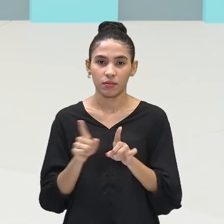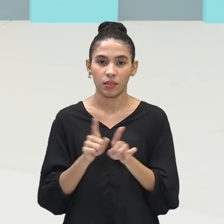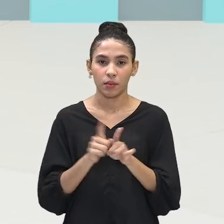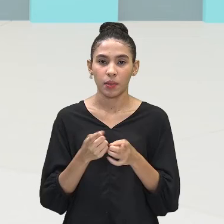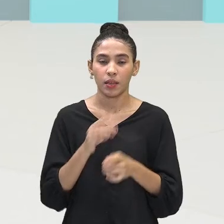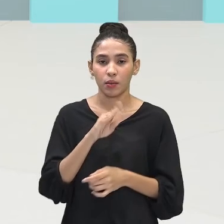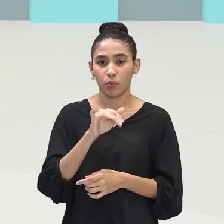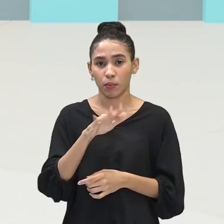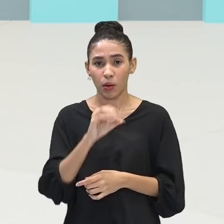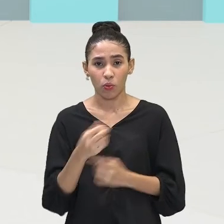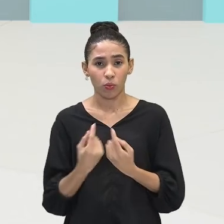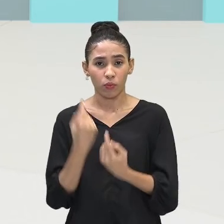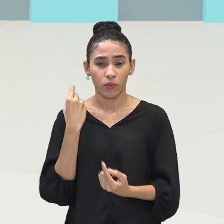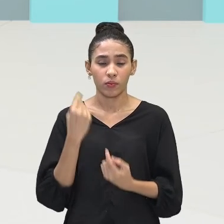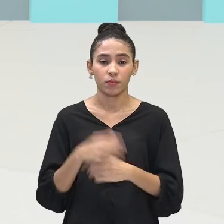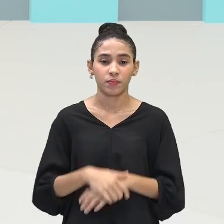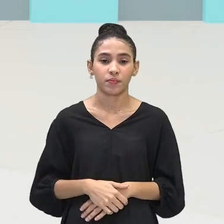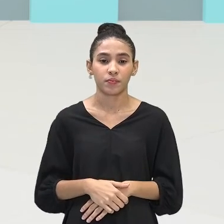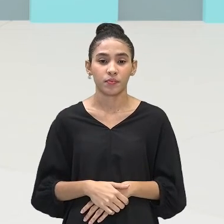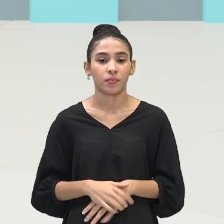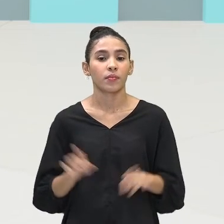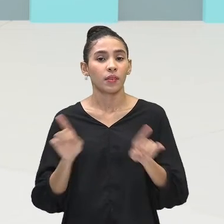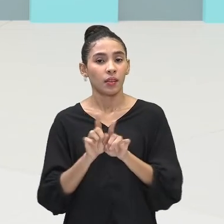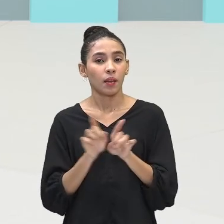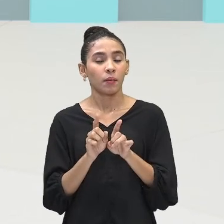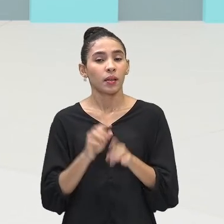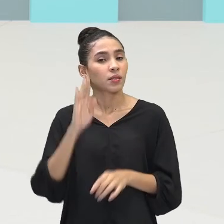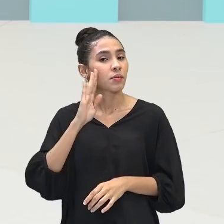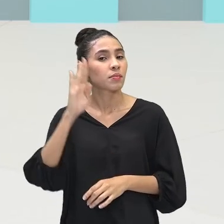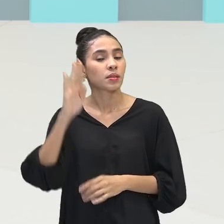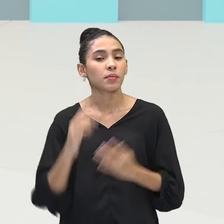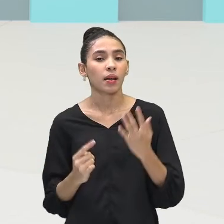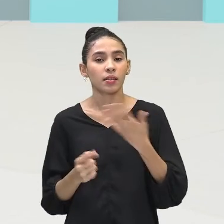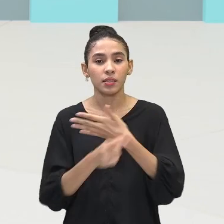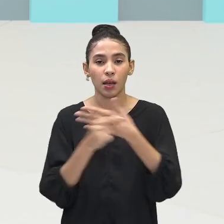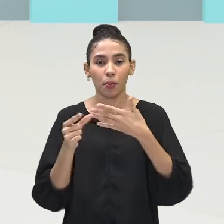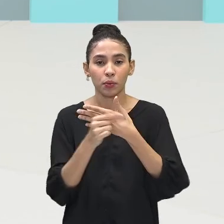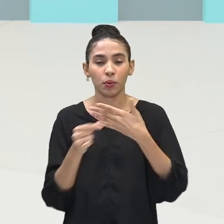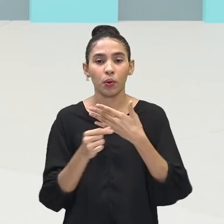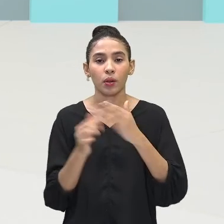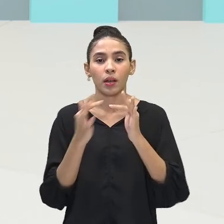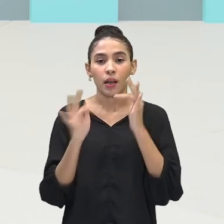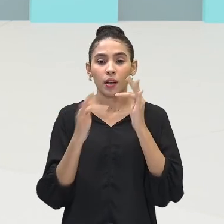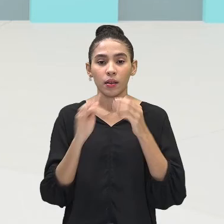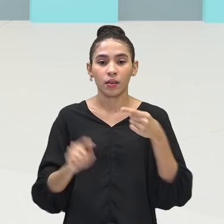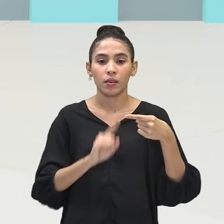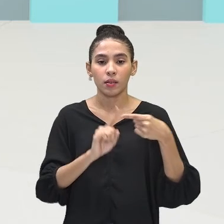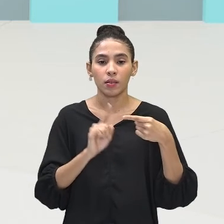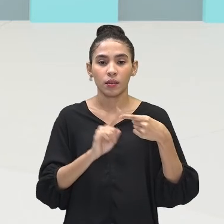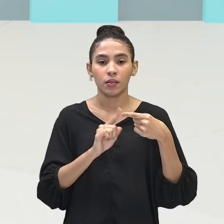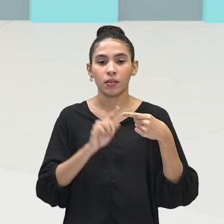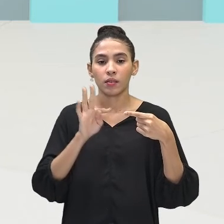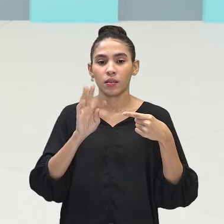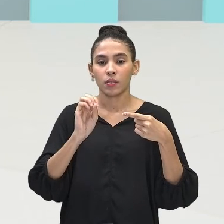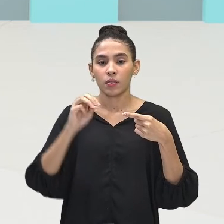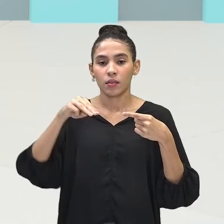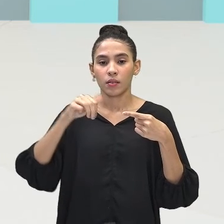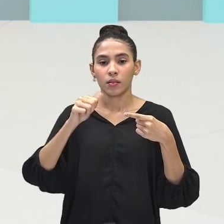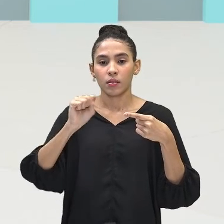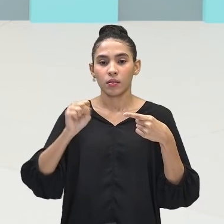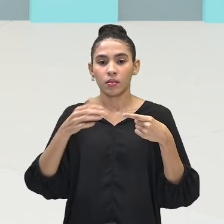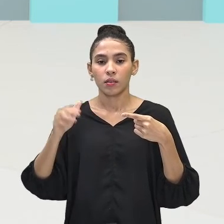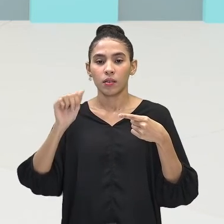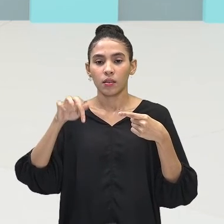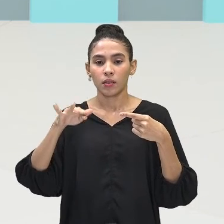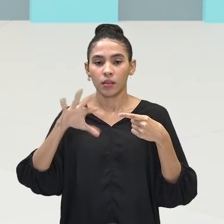Barroco fazia, beleza? E daí nós vimos também os principais autores do arcadismo. O primeiro, que foi o maior destaque do arcadismo, que é